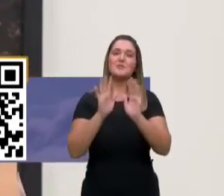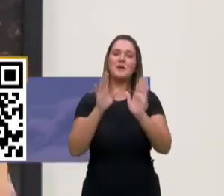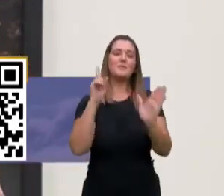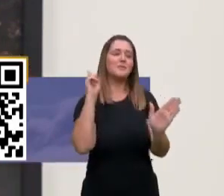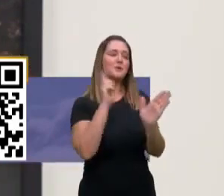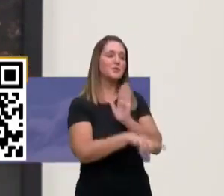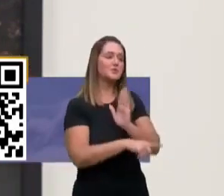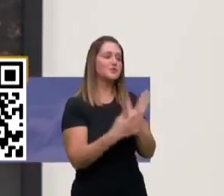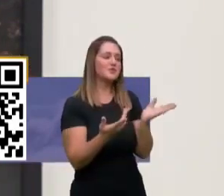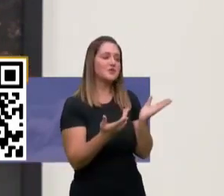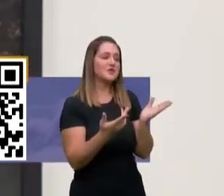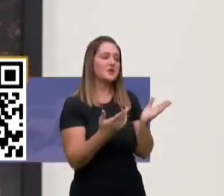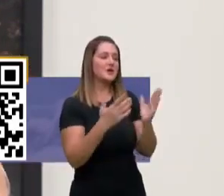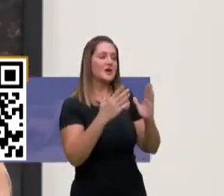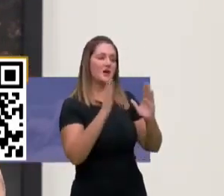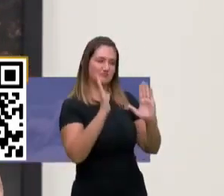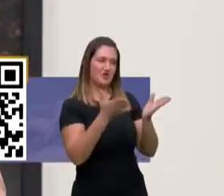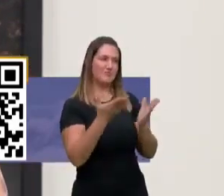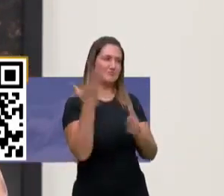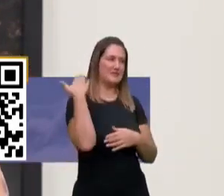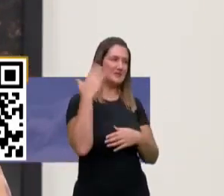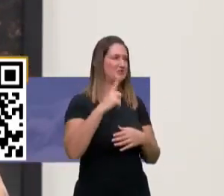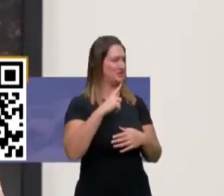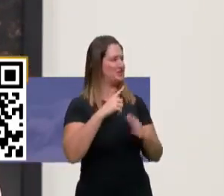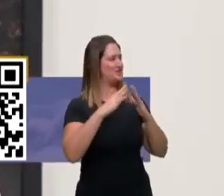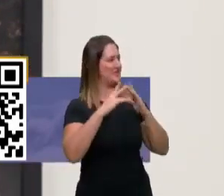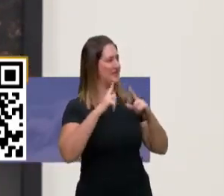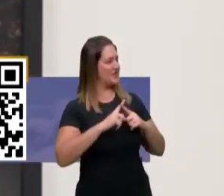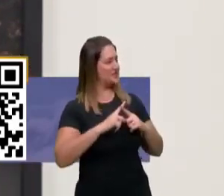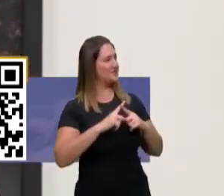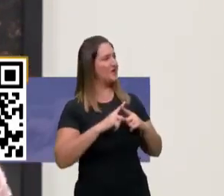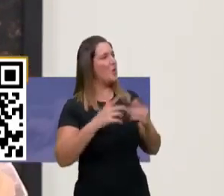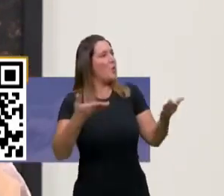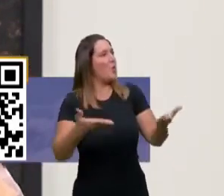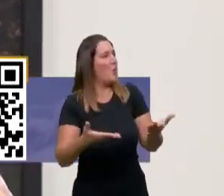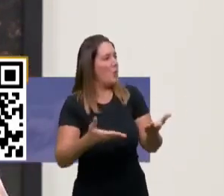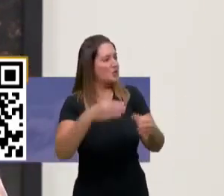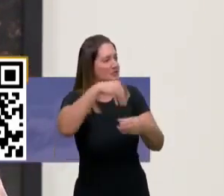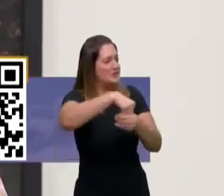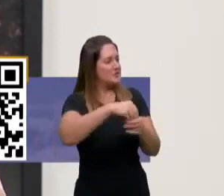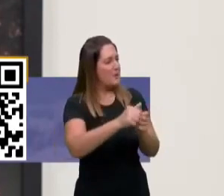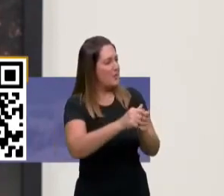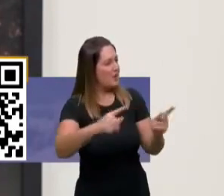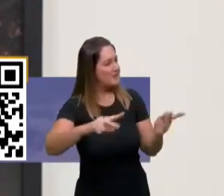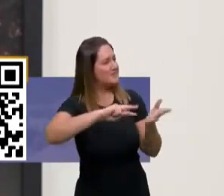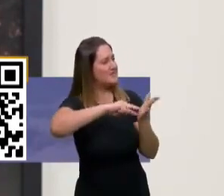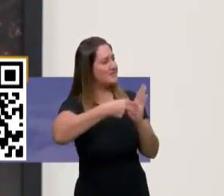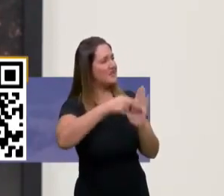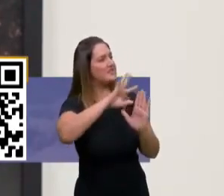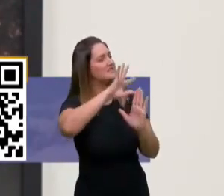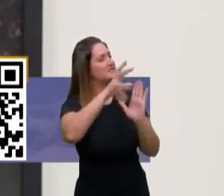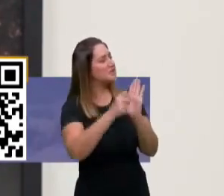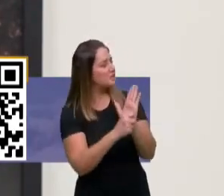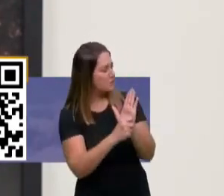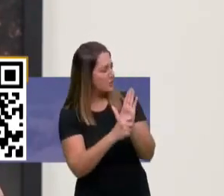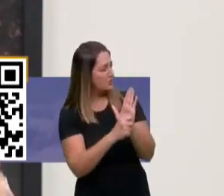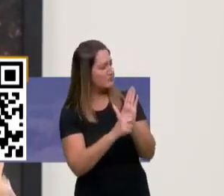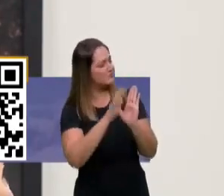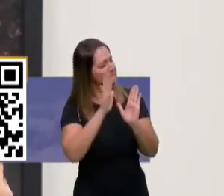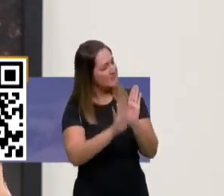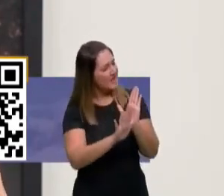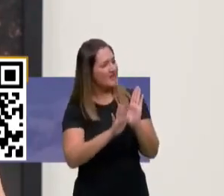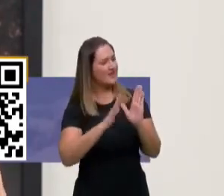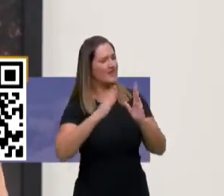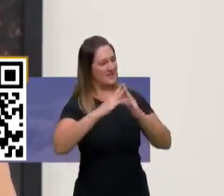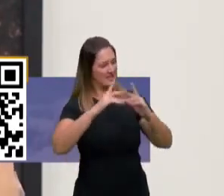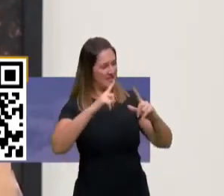coisa. Se essas igrejas realmente existiram, mas também são símbolos de diferentes períodos da história da igreja cristã, será que